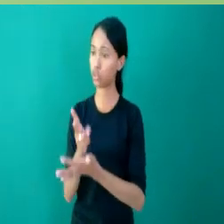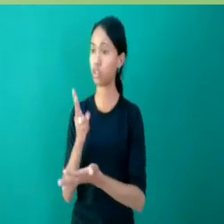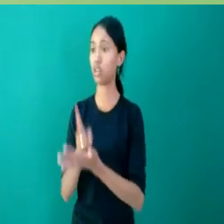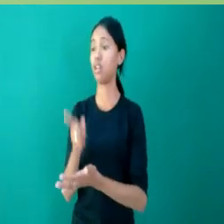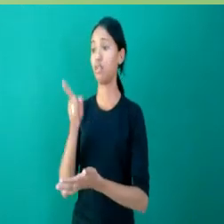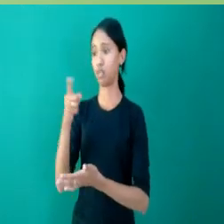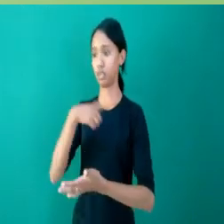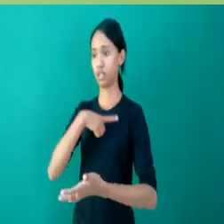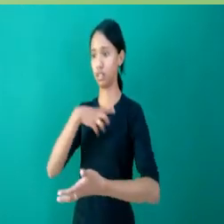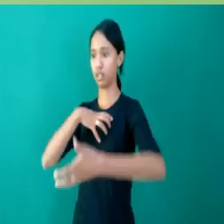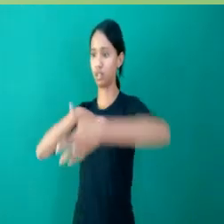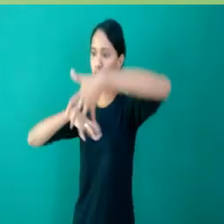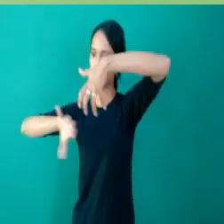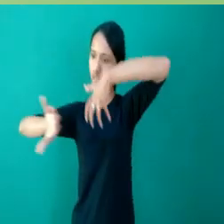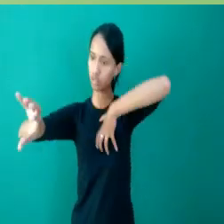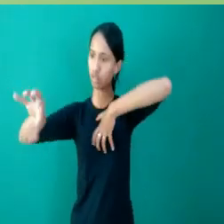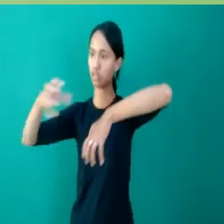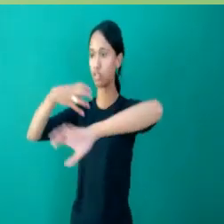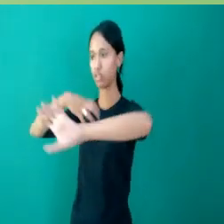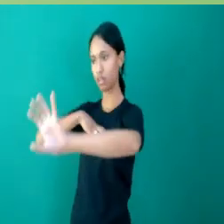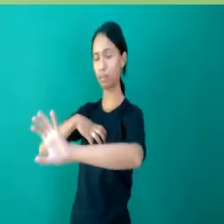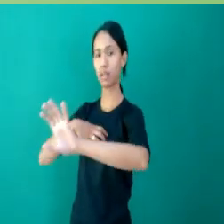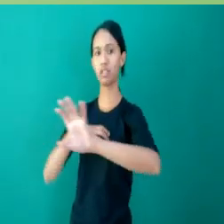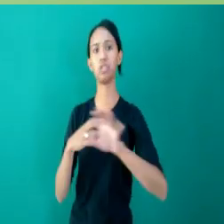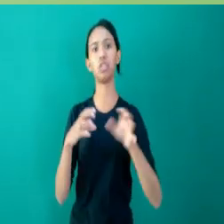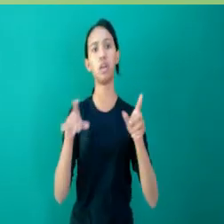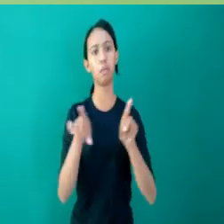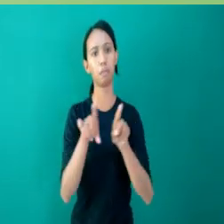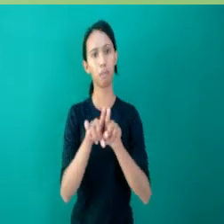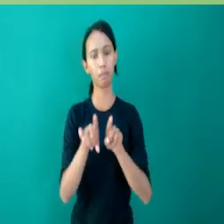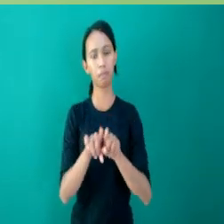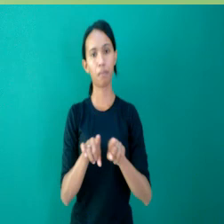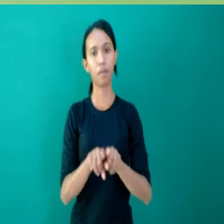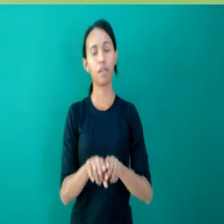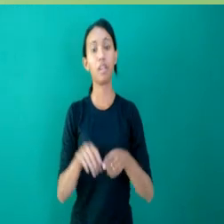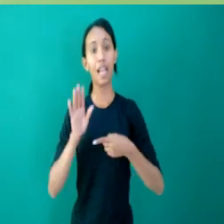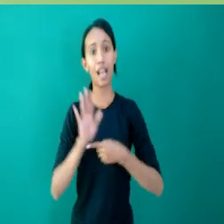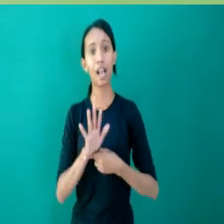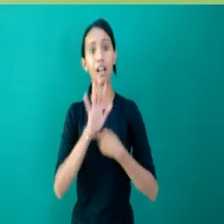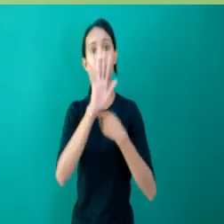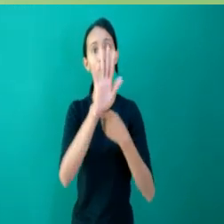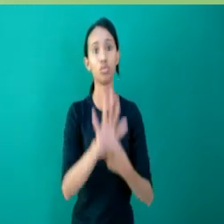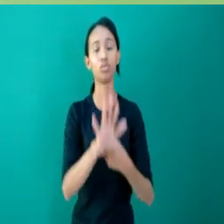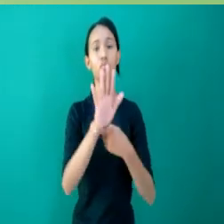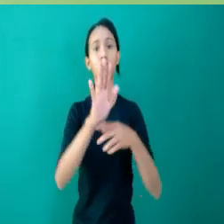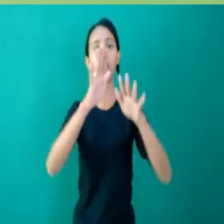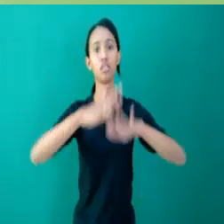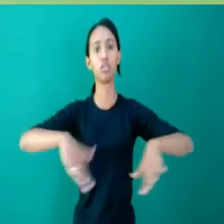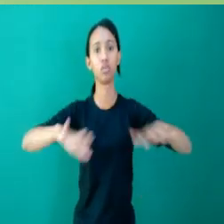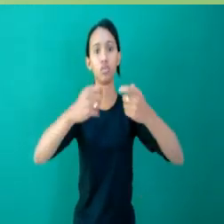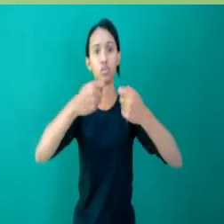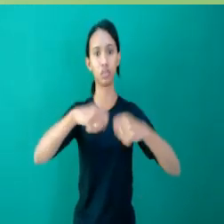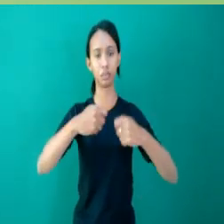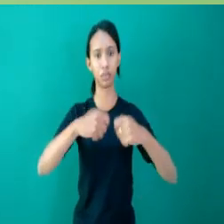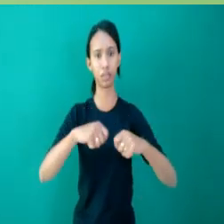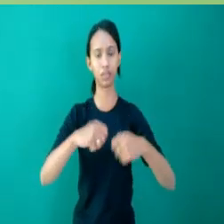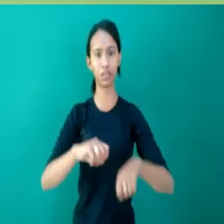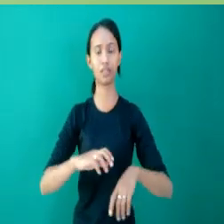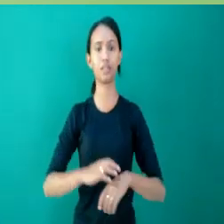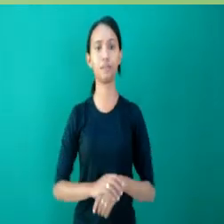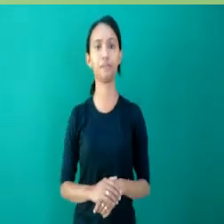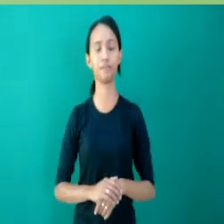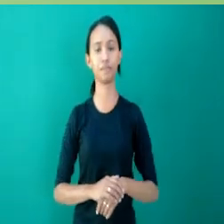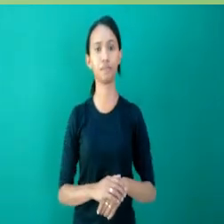Instagram, empatia. É se colocar no lugar do outro, né, e ajudar a pessoa que está